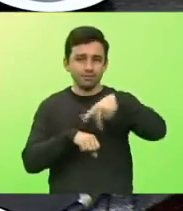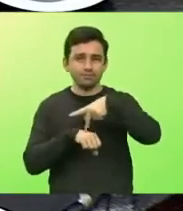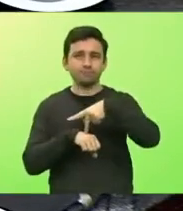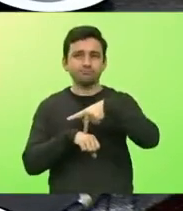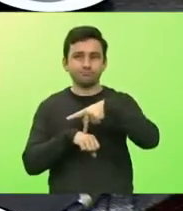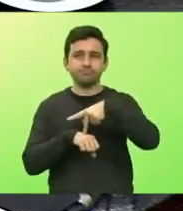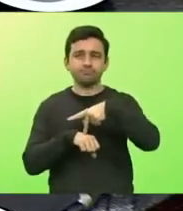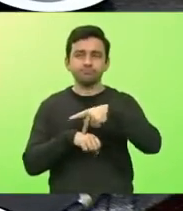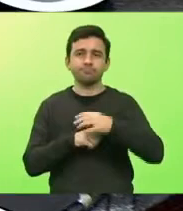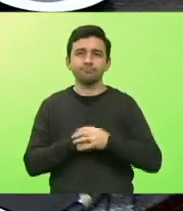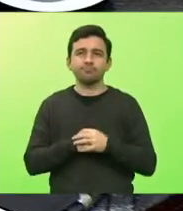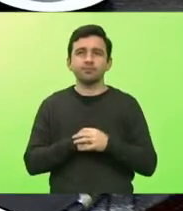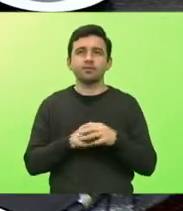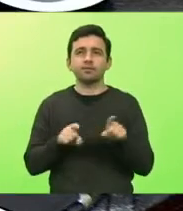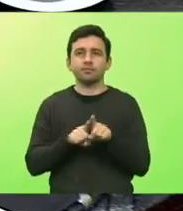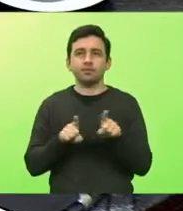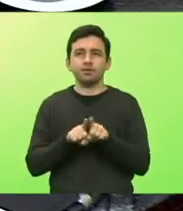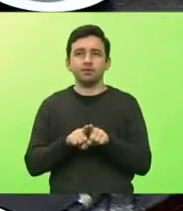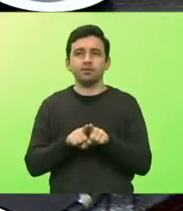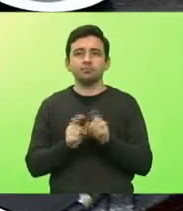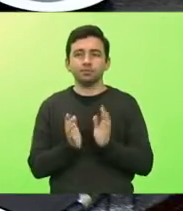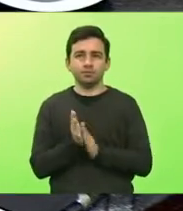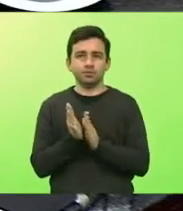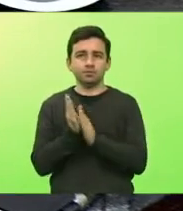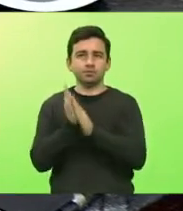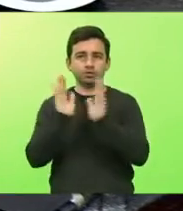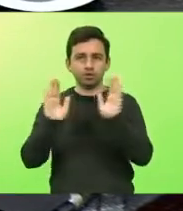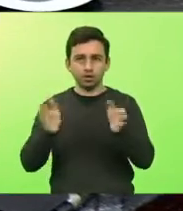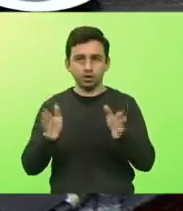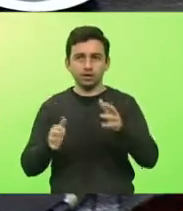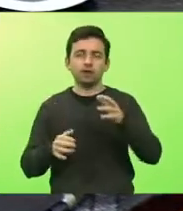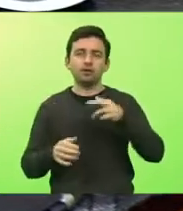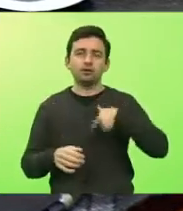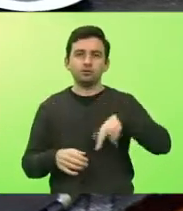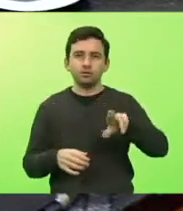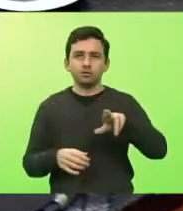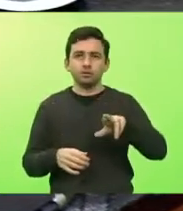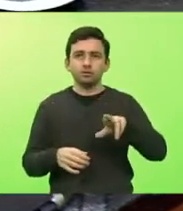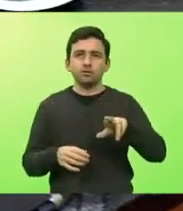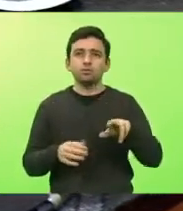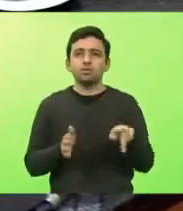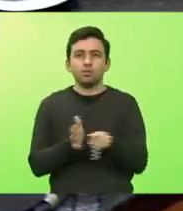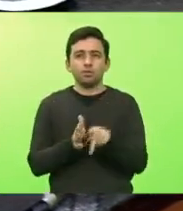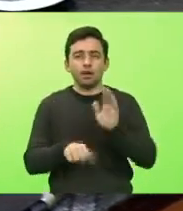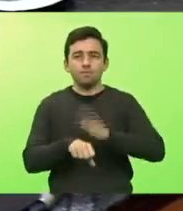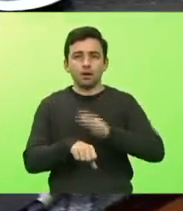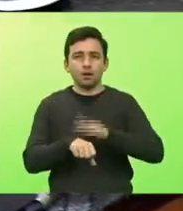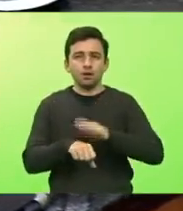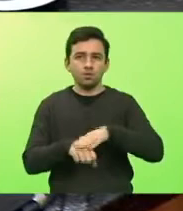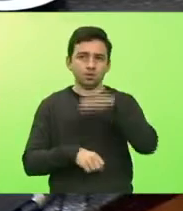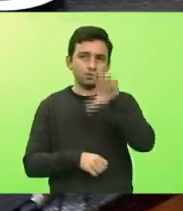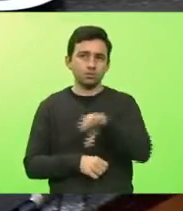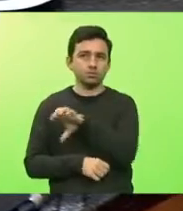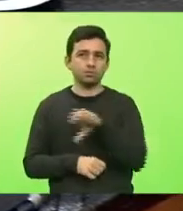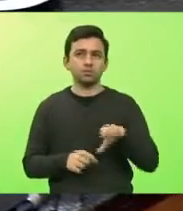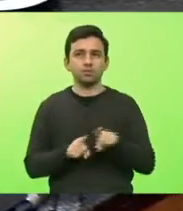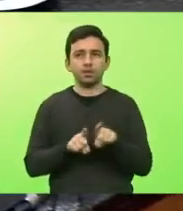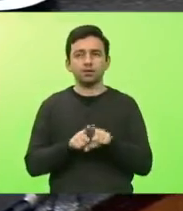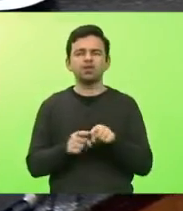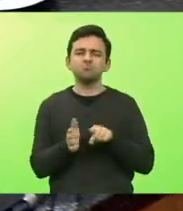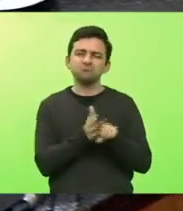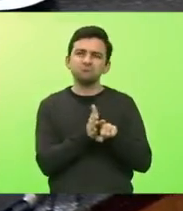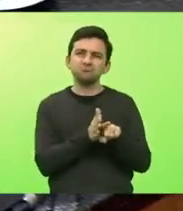encerrar, já que nós parabenizamos a Igreja Evangélica, parabenizar também a ação dos católicos. Nós fizemos uma breve pesquisa ali no